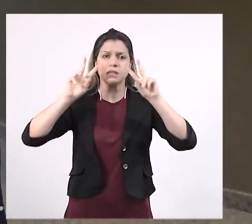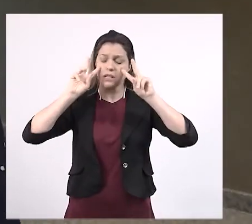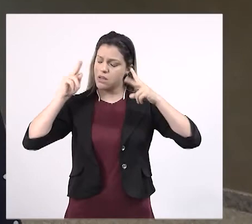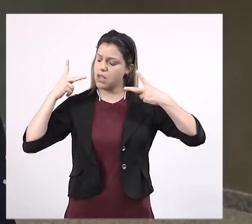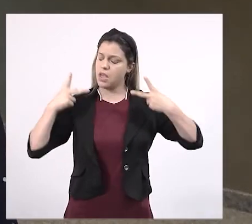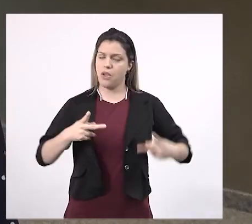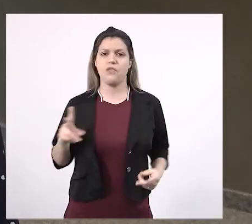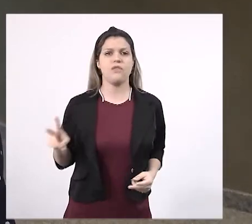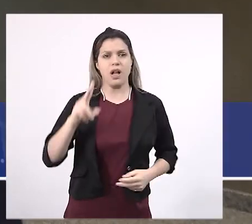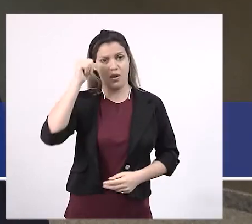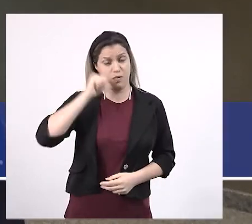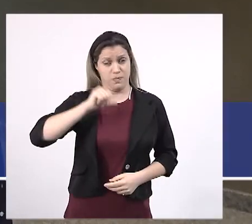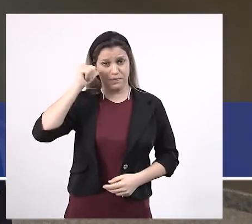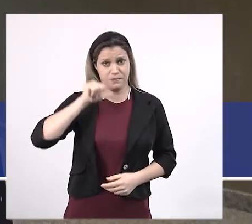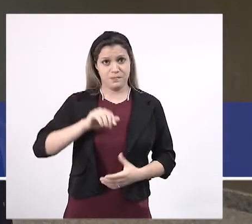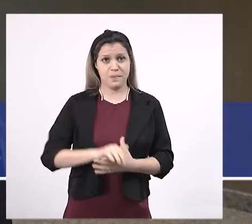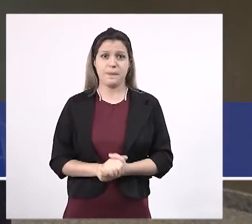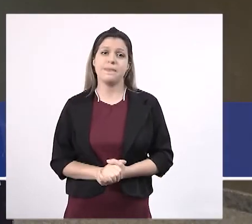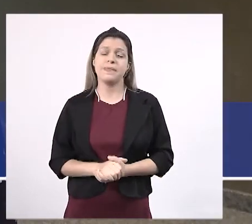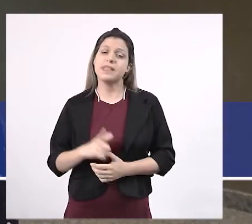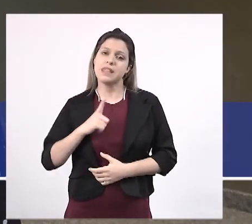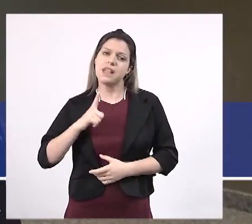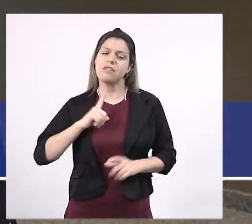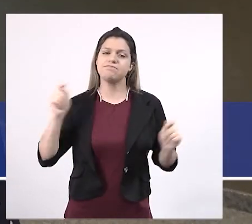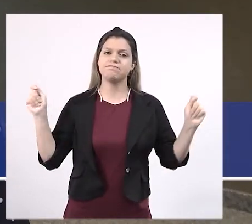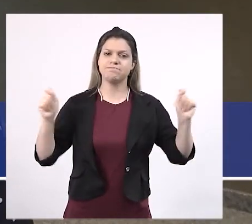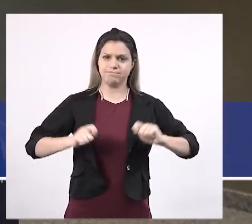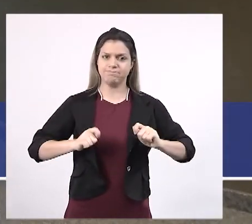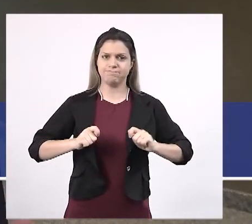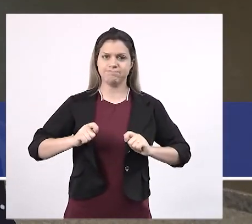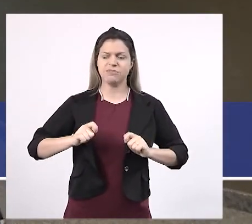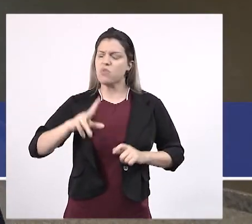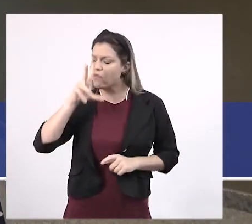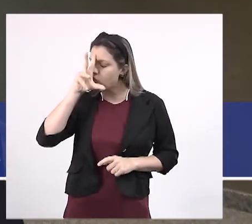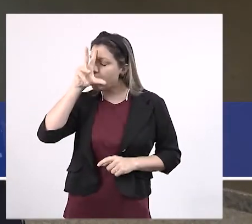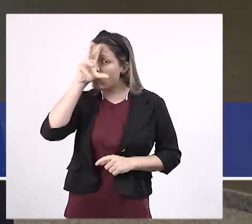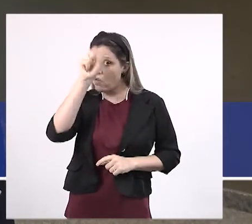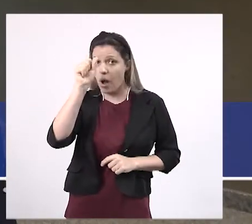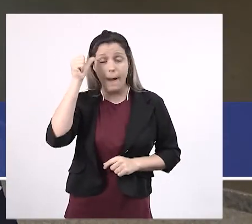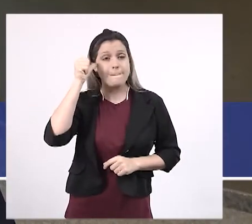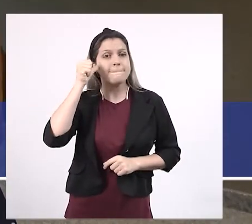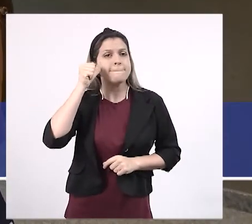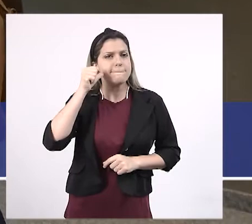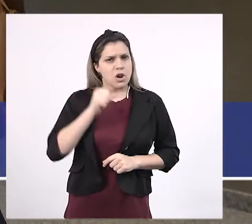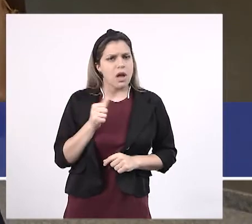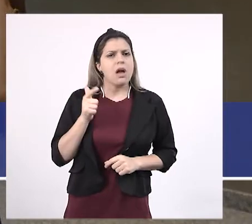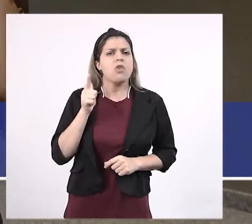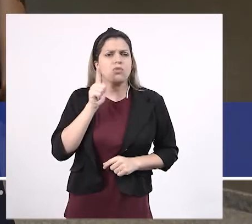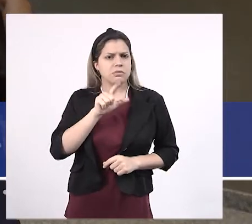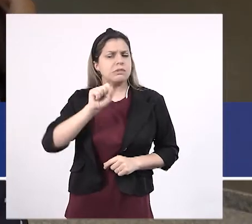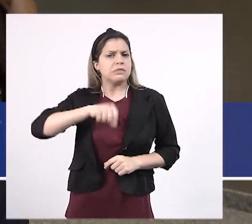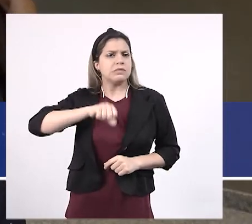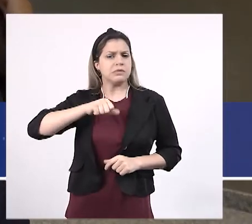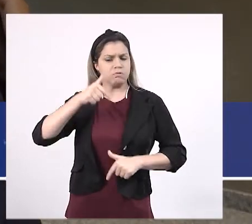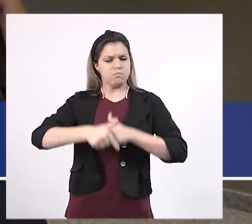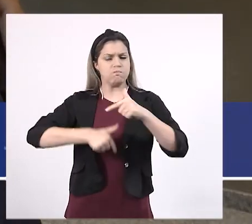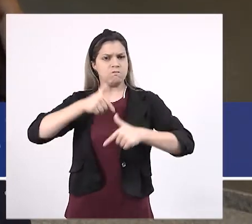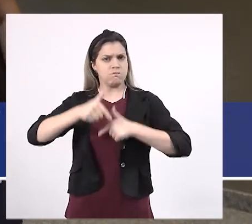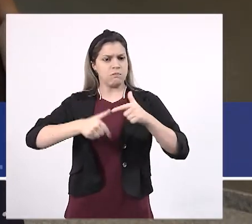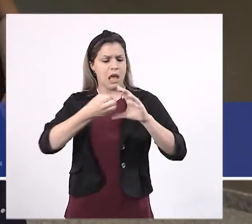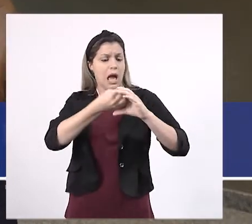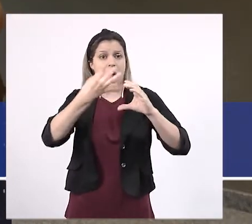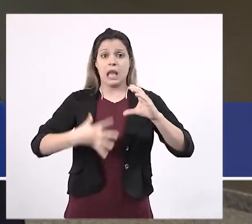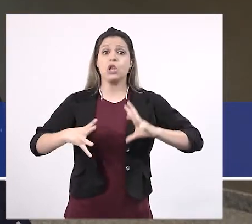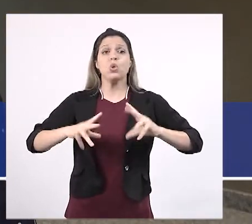o reconhecimento do valor da mulher. O quanto a competência, o espírito forte, a